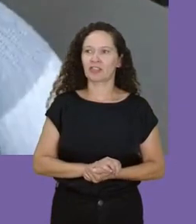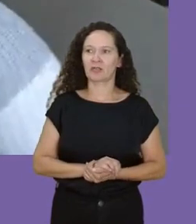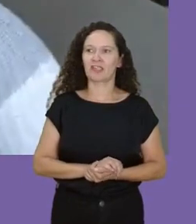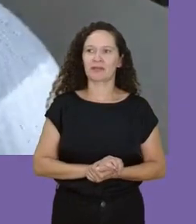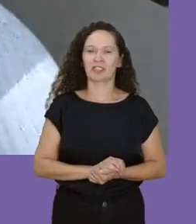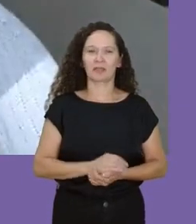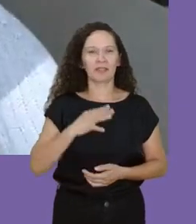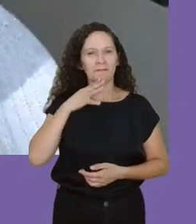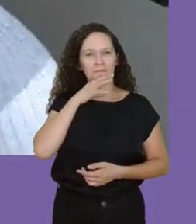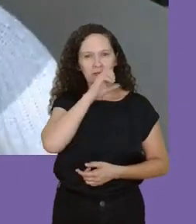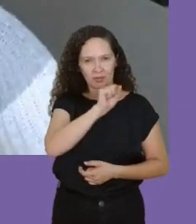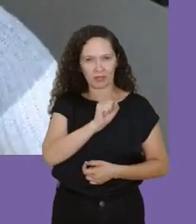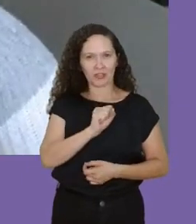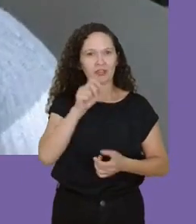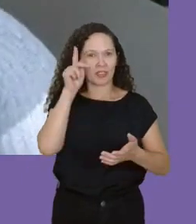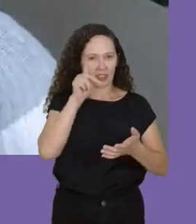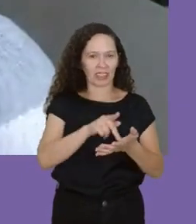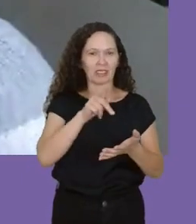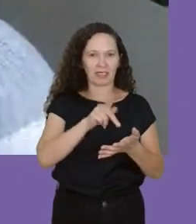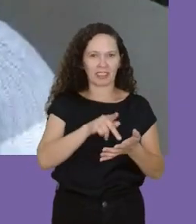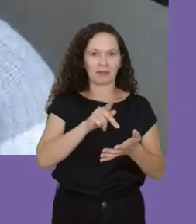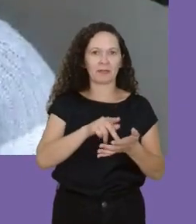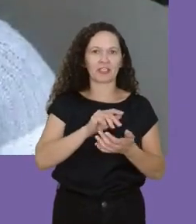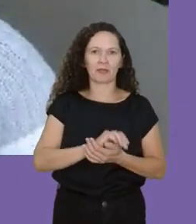Eu acho que, de fato,